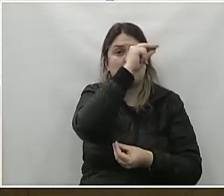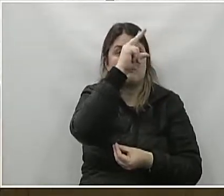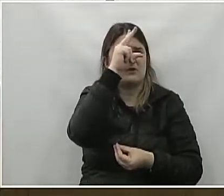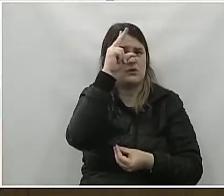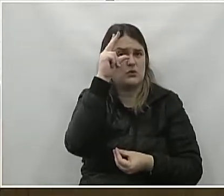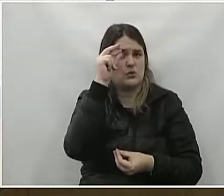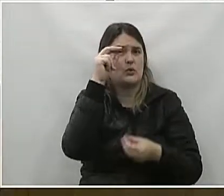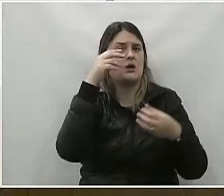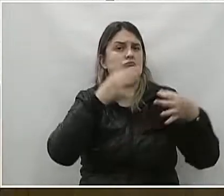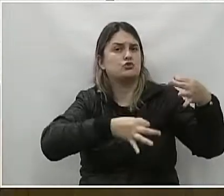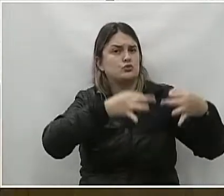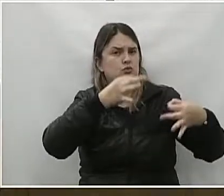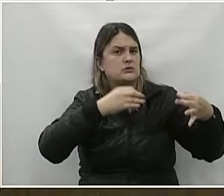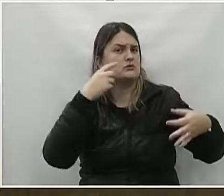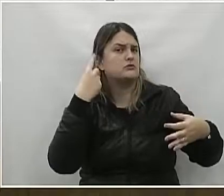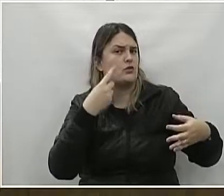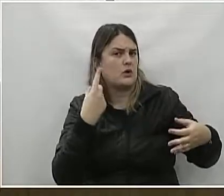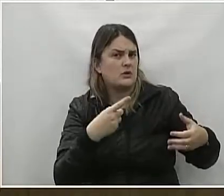parte jurídica.